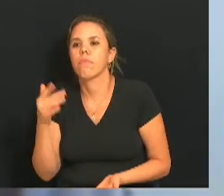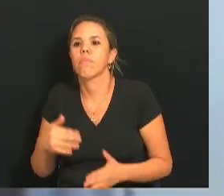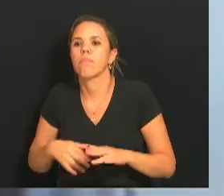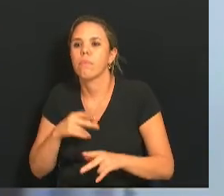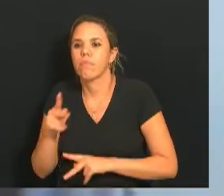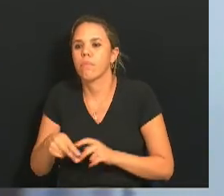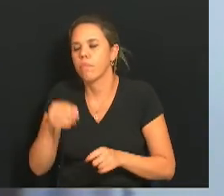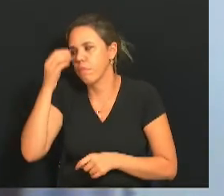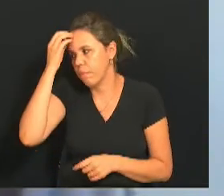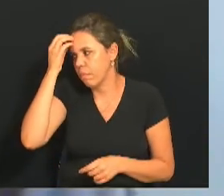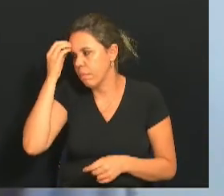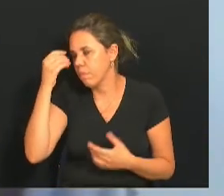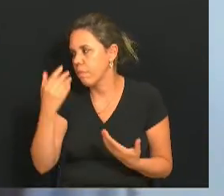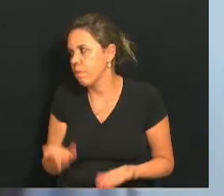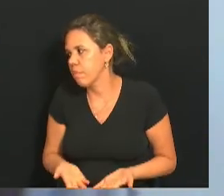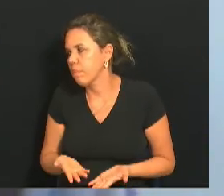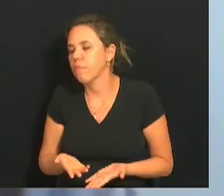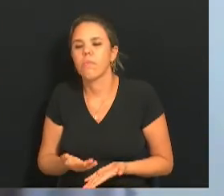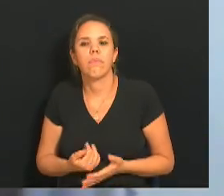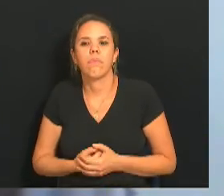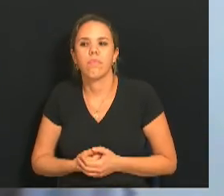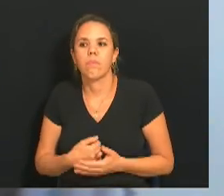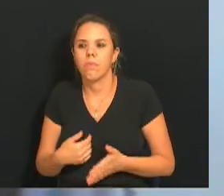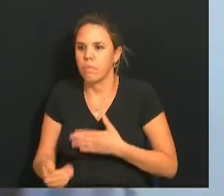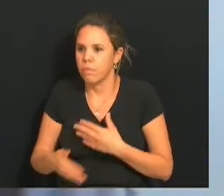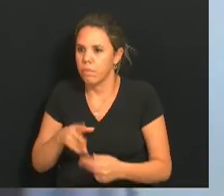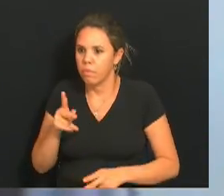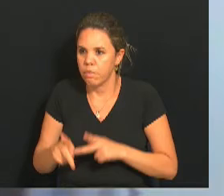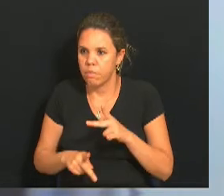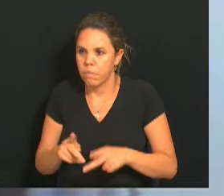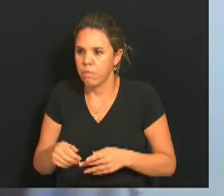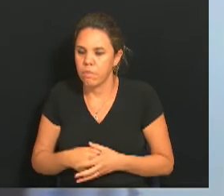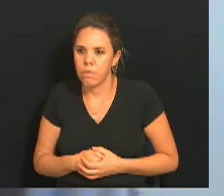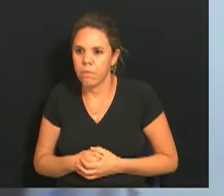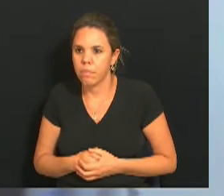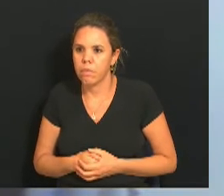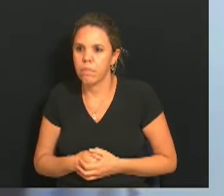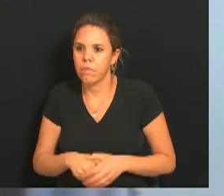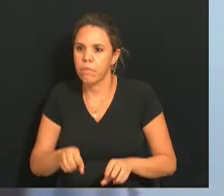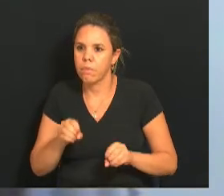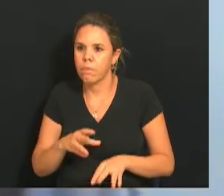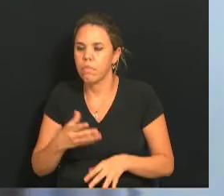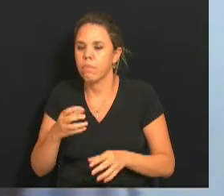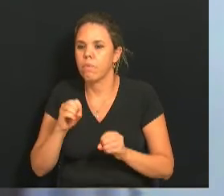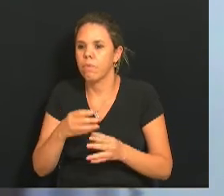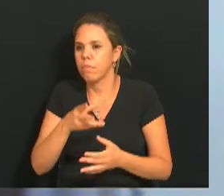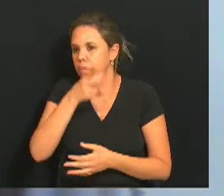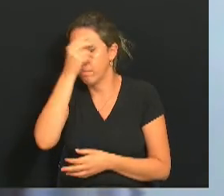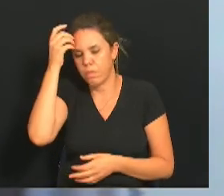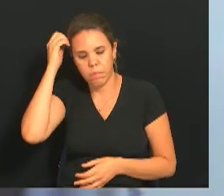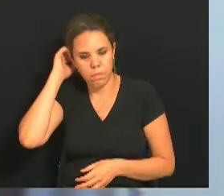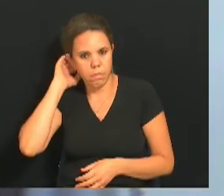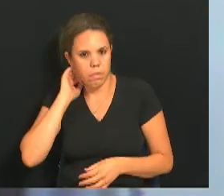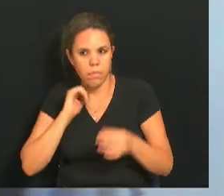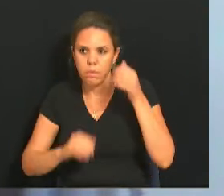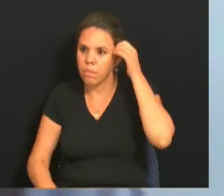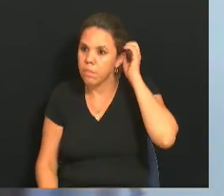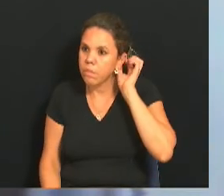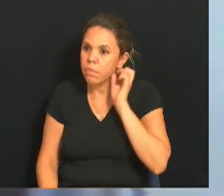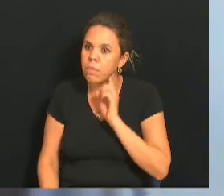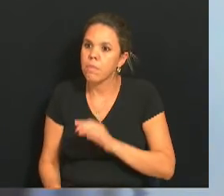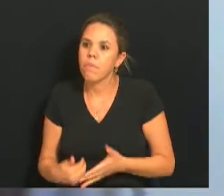povo, e acho que para qualquer pessoa que pensa em educação pública e